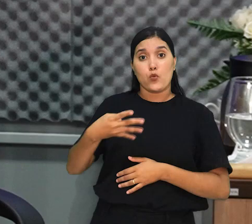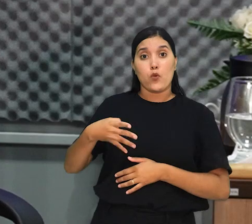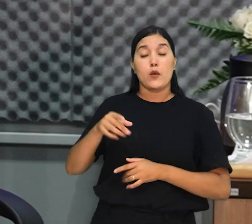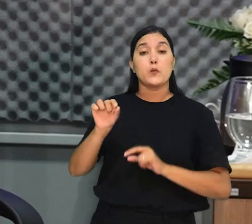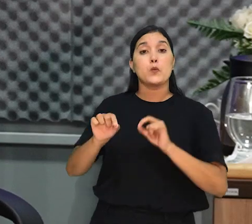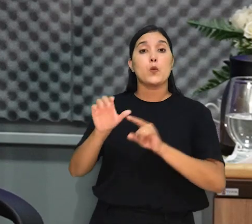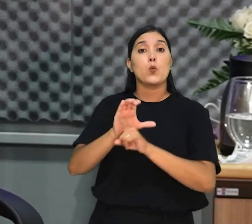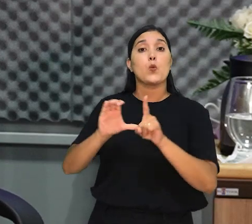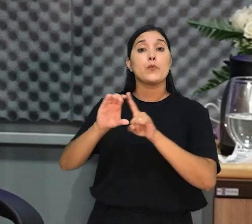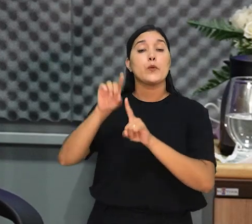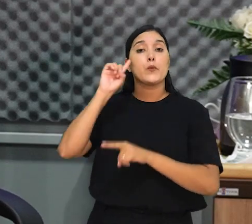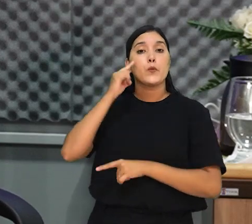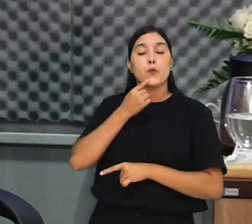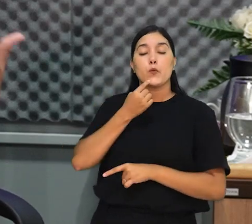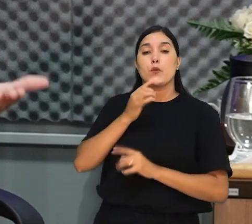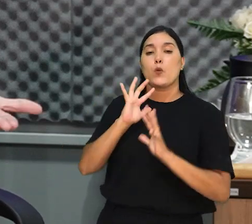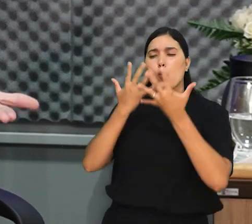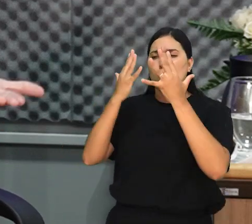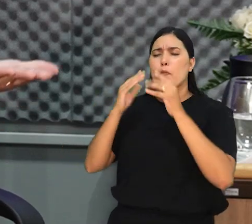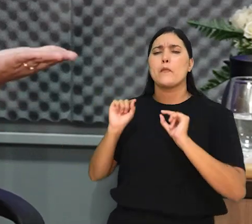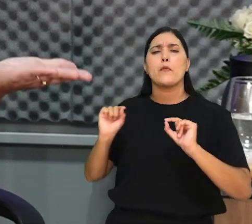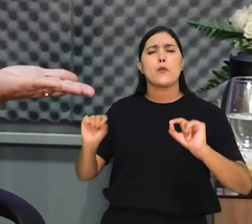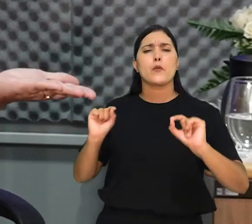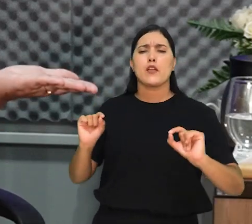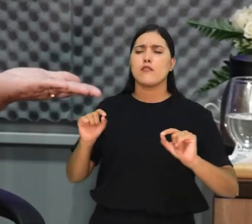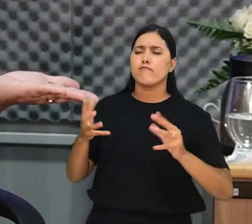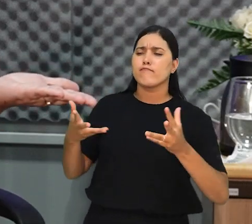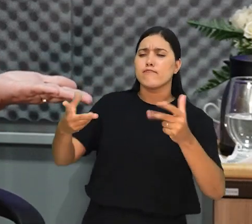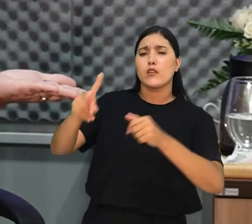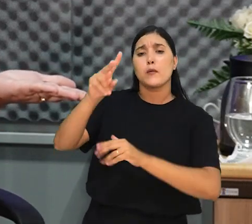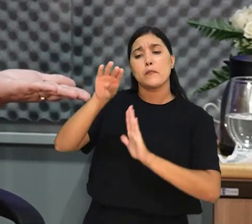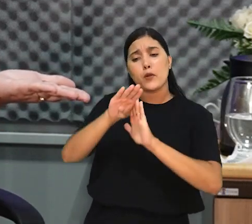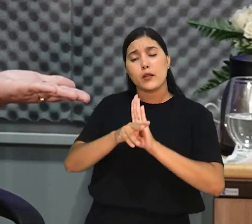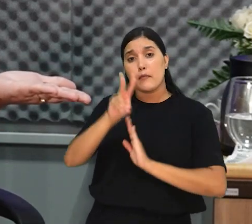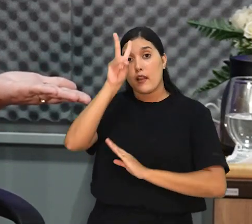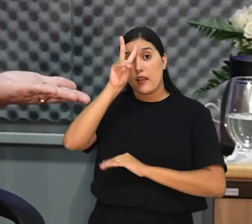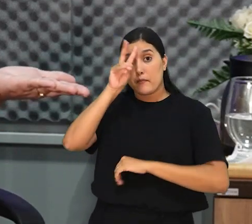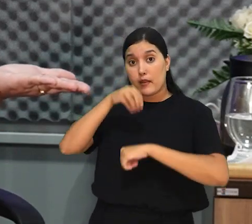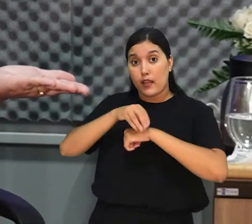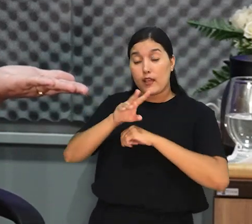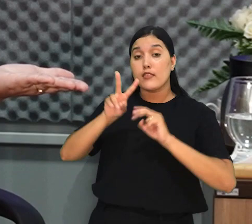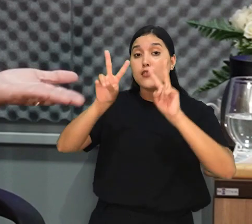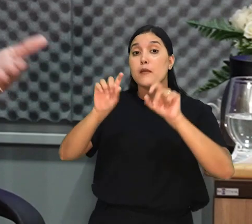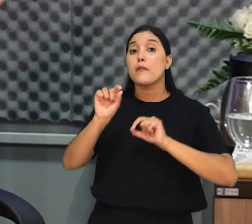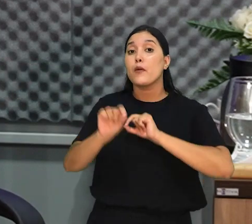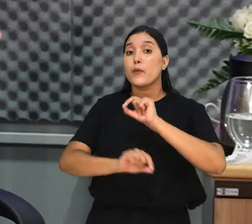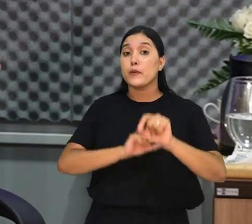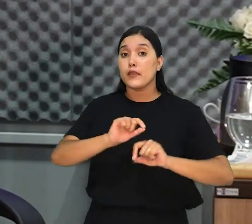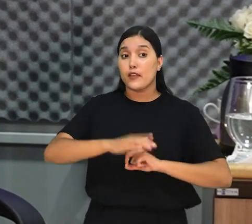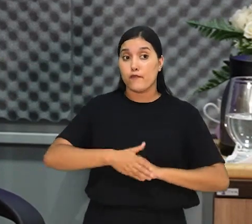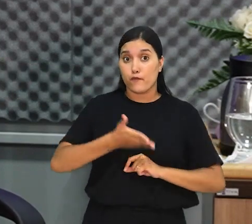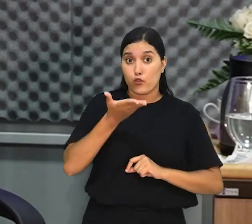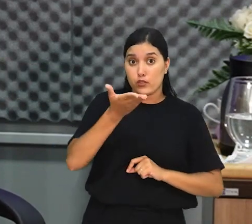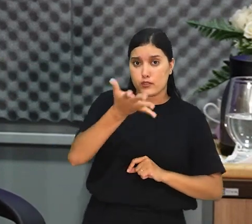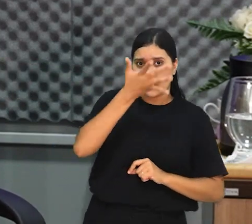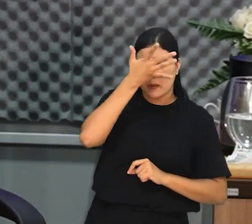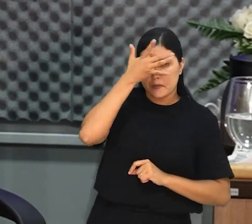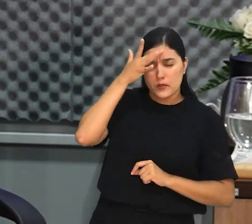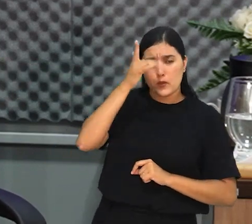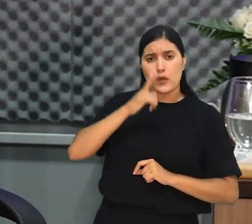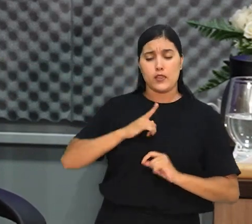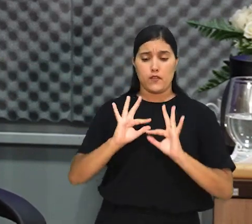comunidade surda comemora, né? E é muito bom o programa lembrar sobre essa questão, e que você aí que tem